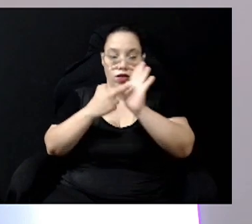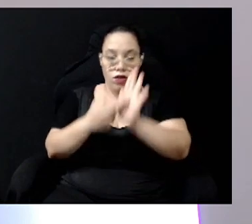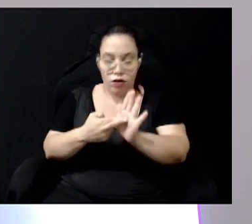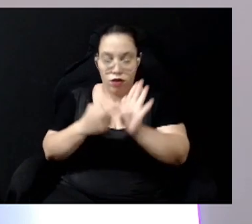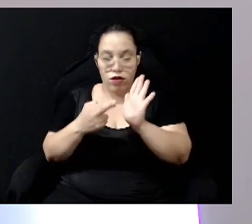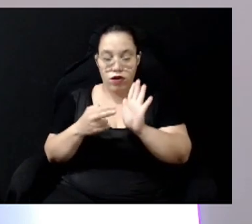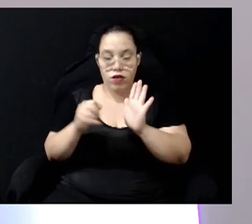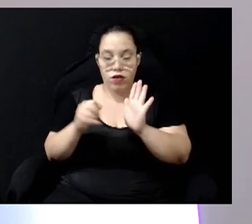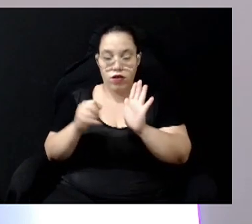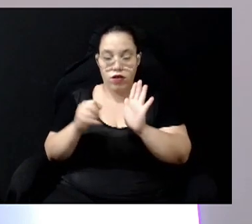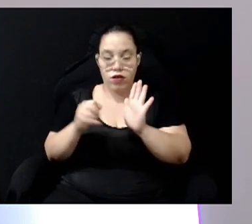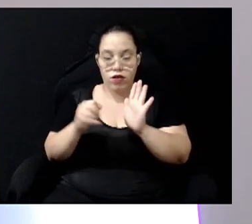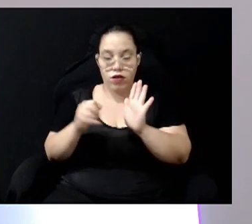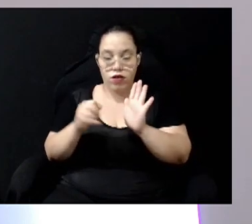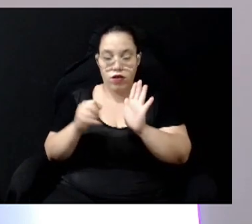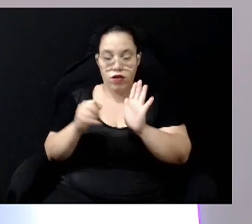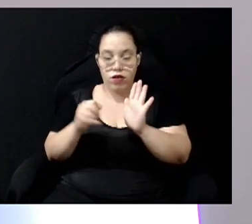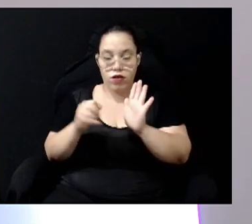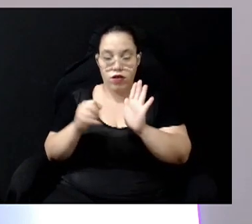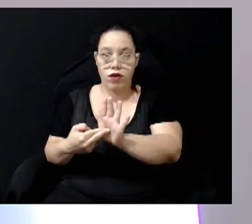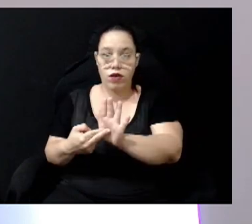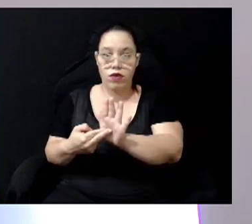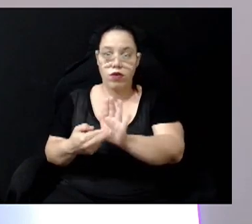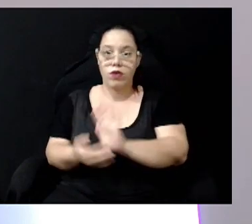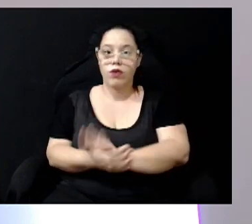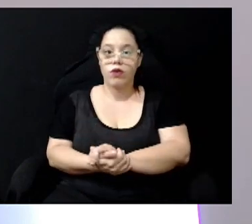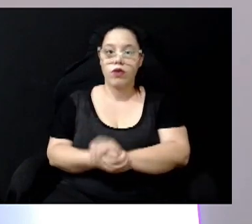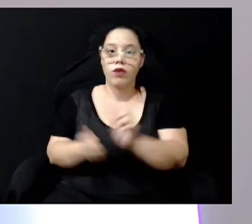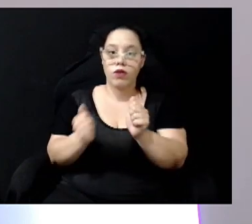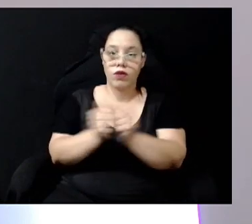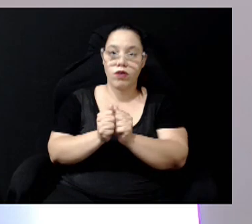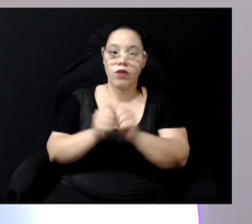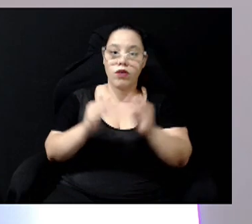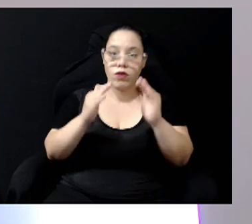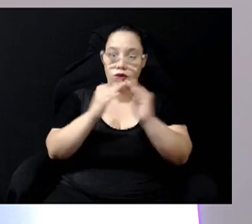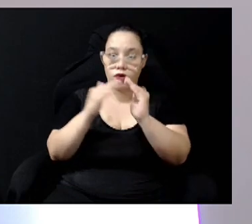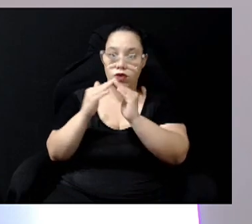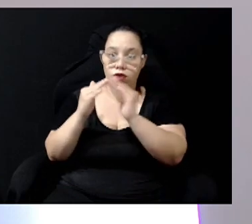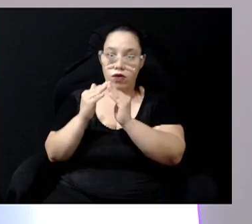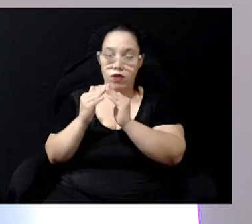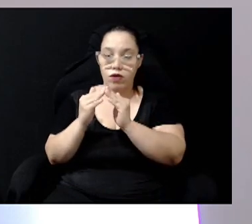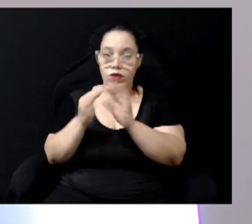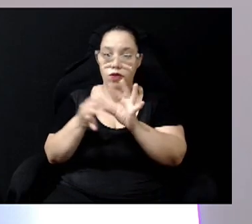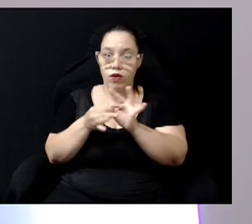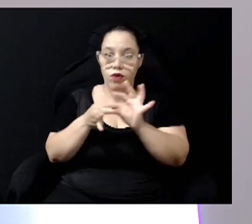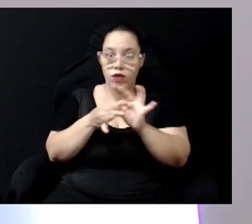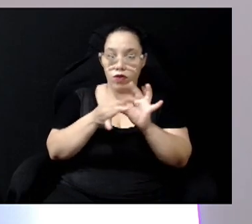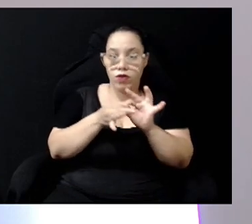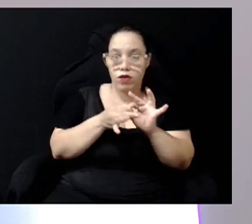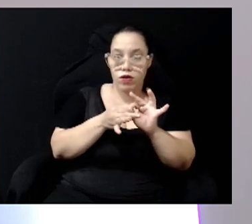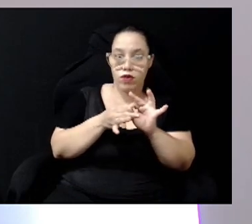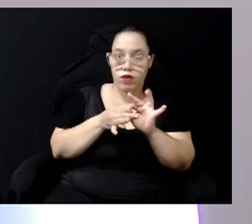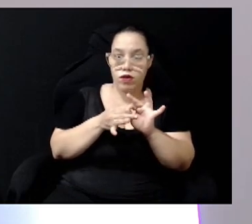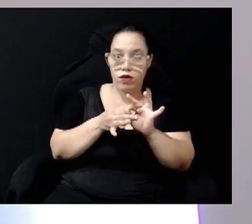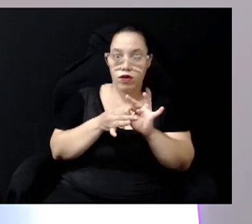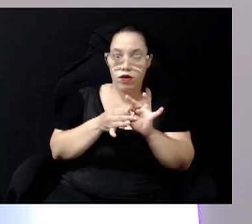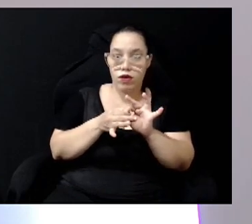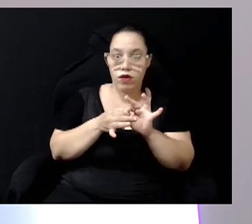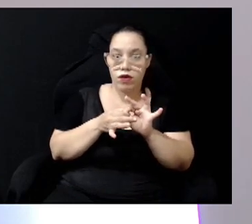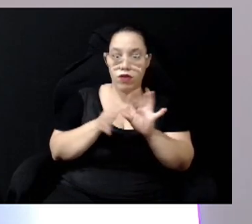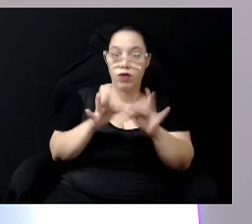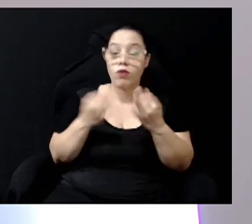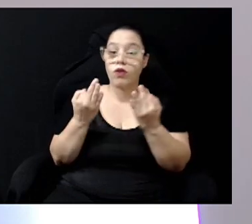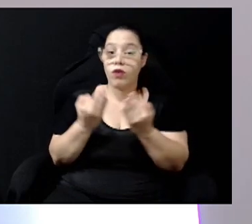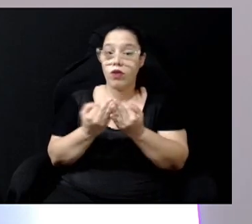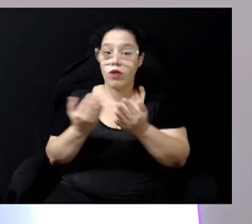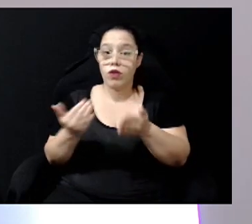representante, todos que vivem juntos na casa e que estão correlacionados ali com esse sistema familiar, eles entram